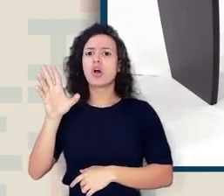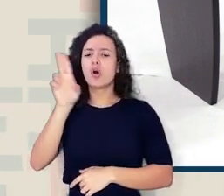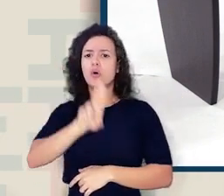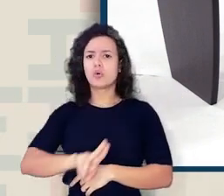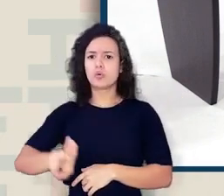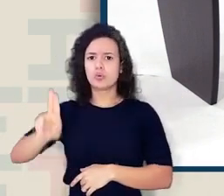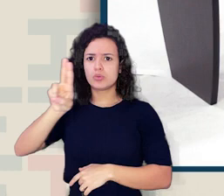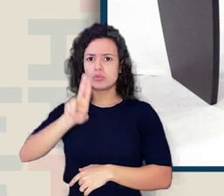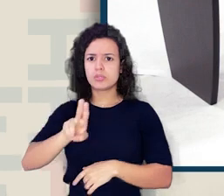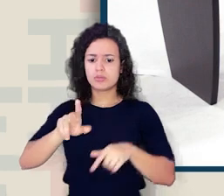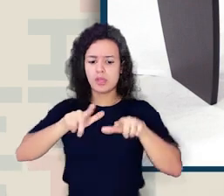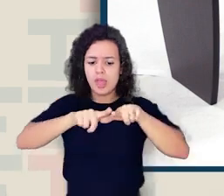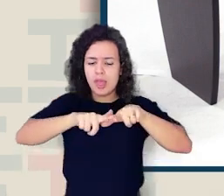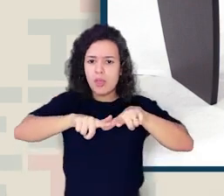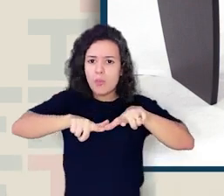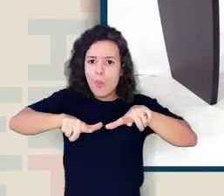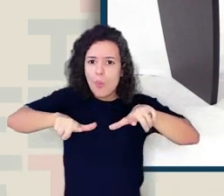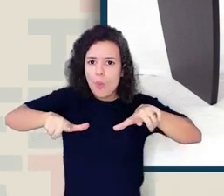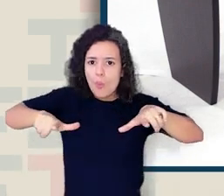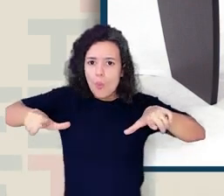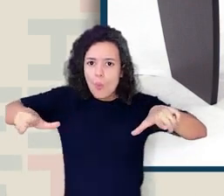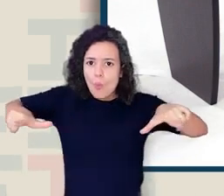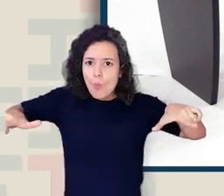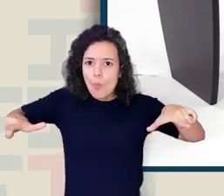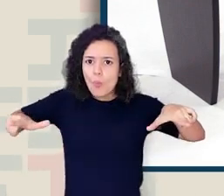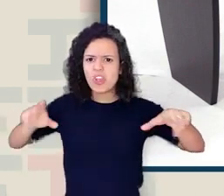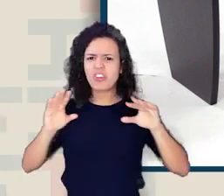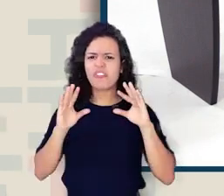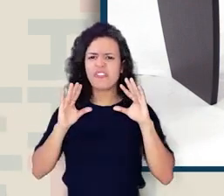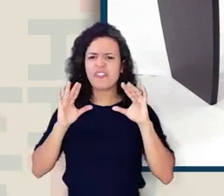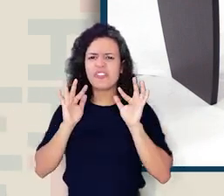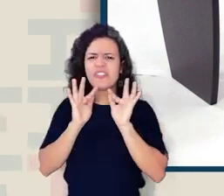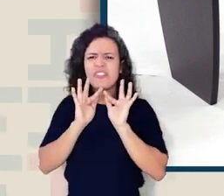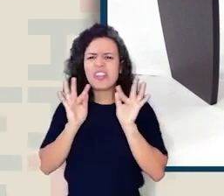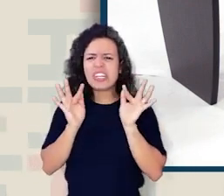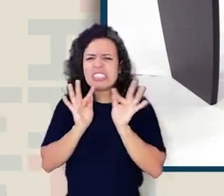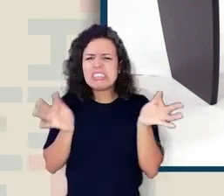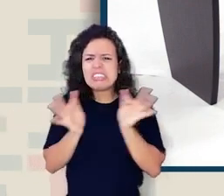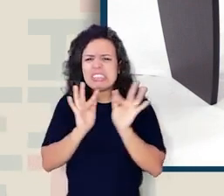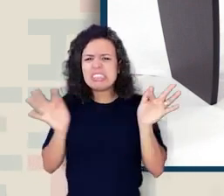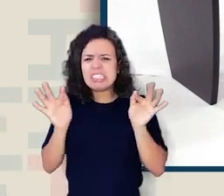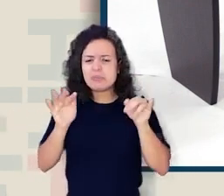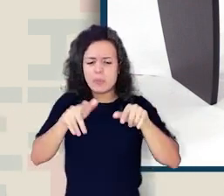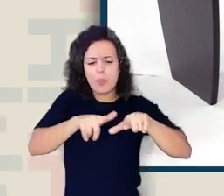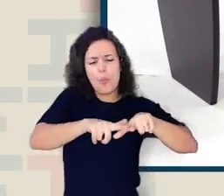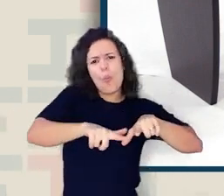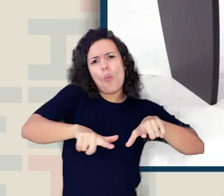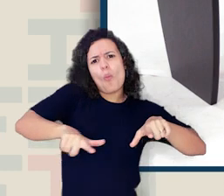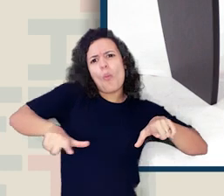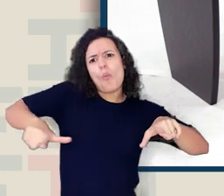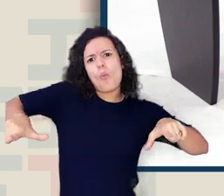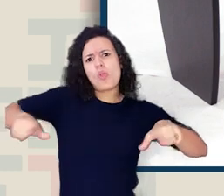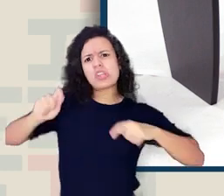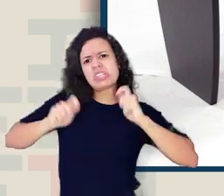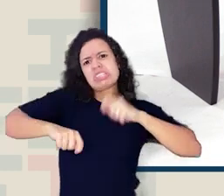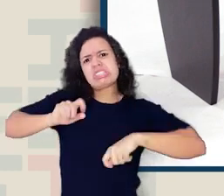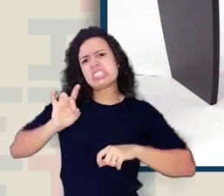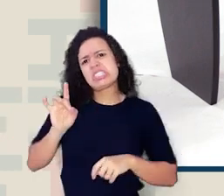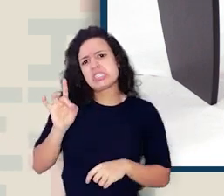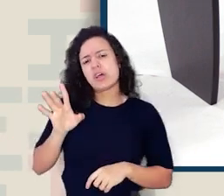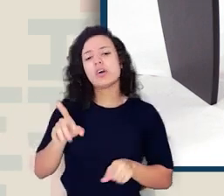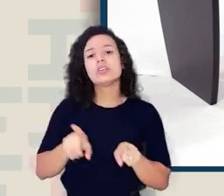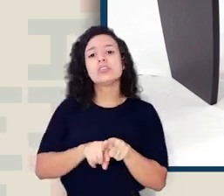muitas vezes só com uma napa, que é um tipo de pele, um courino fino, né, sintético, em